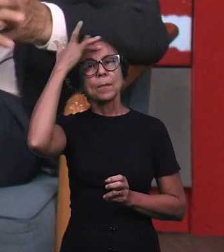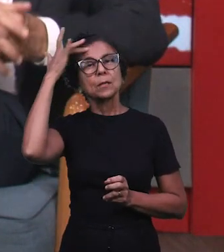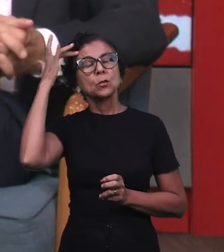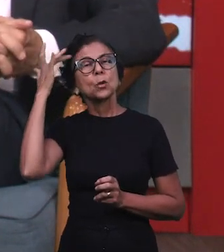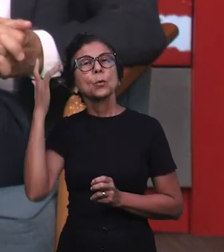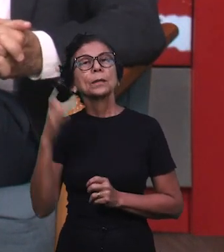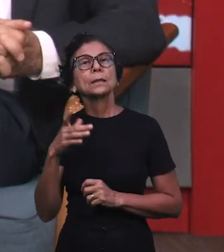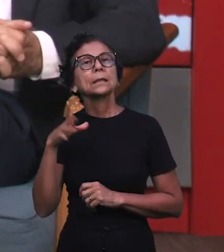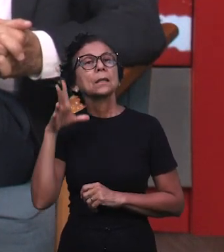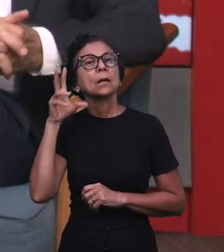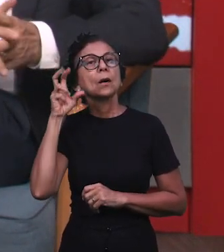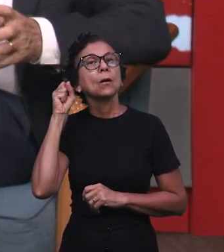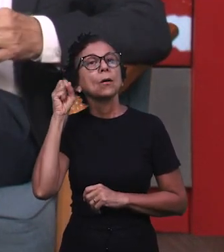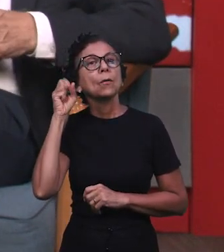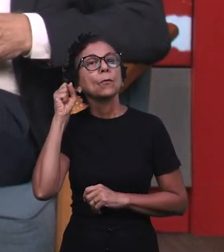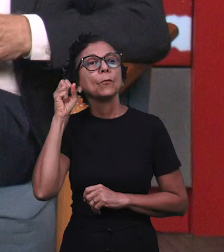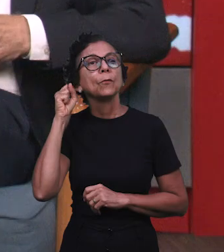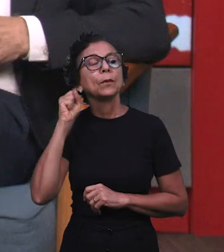seja,